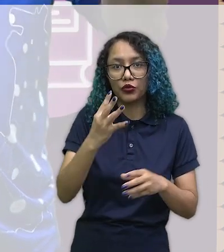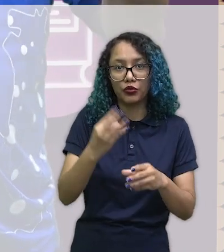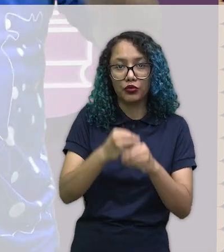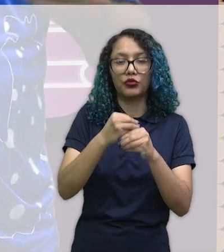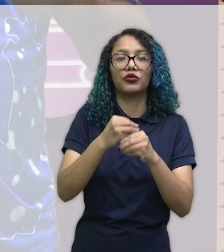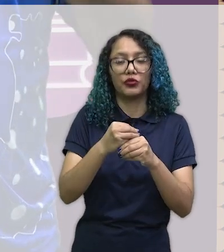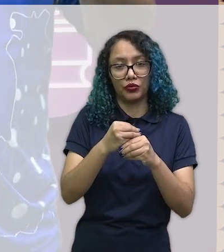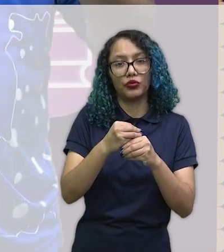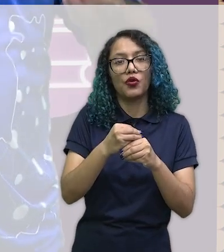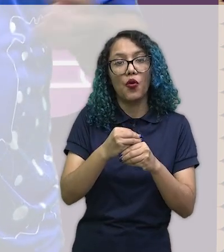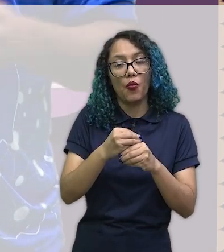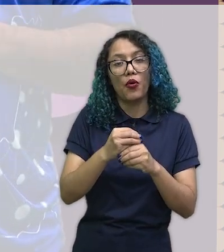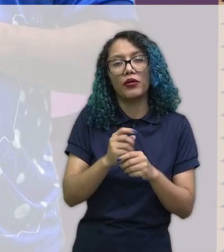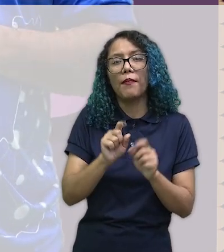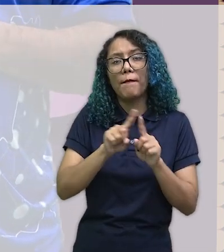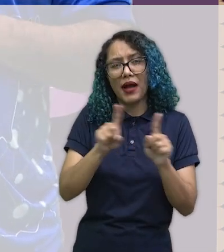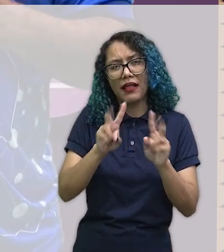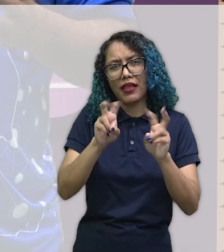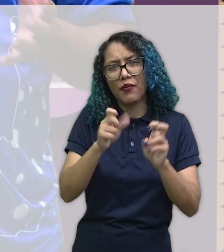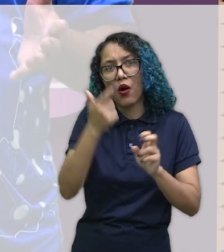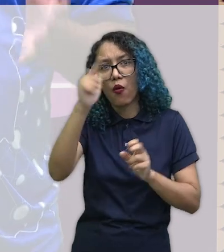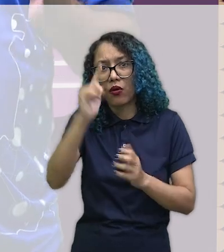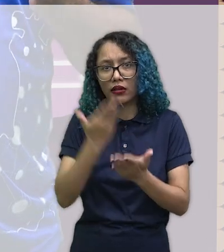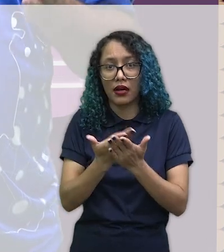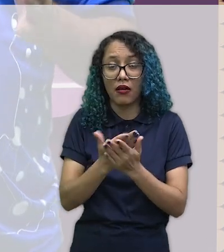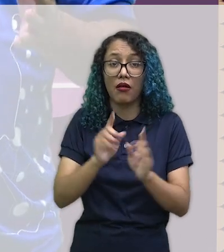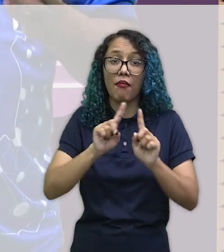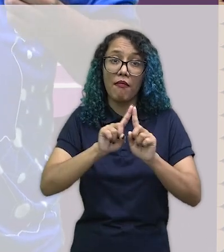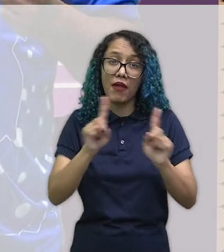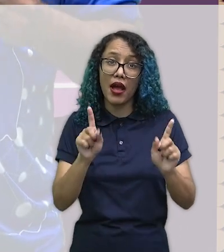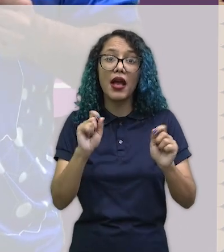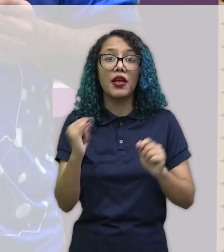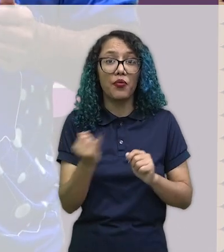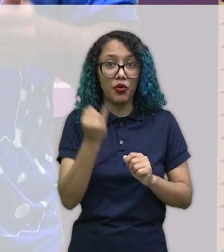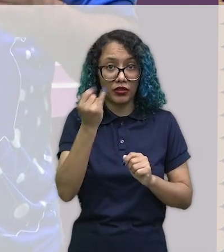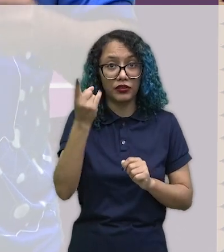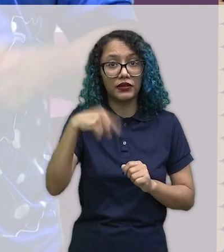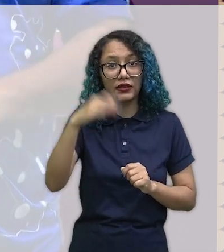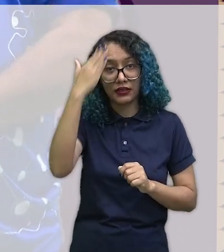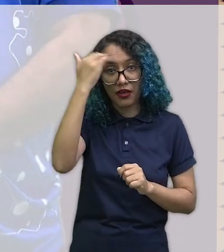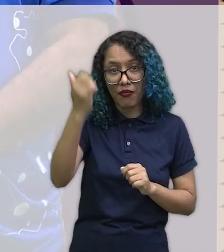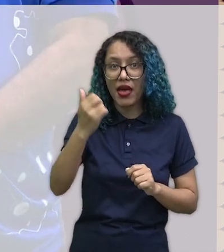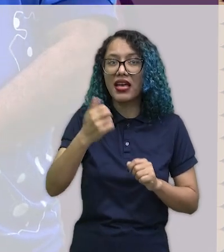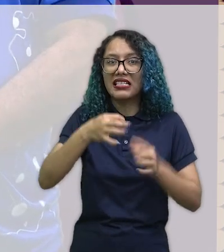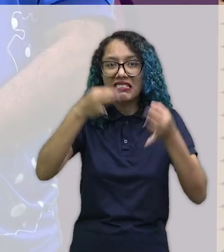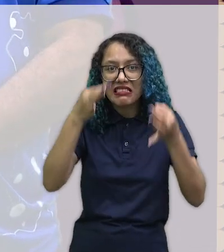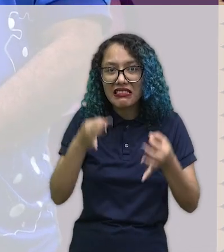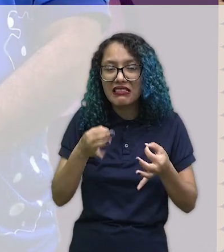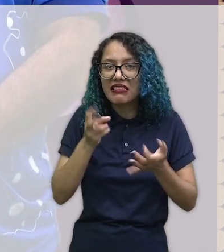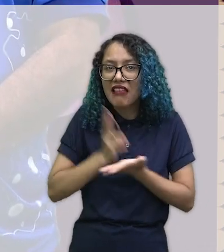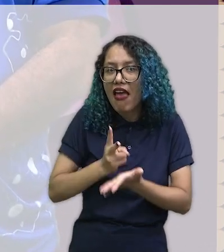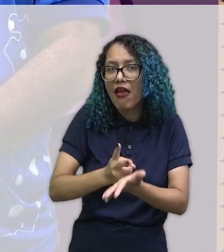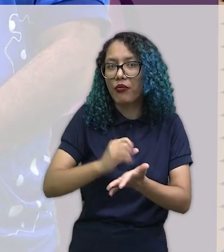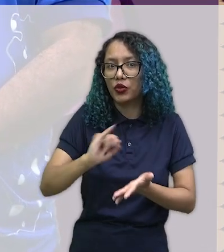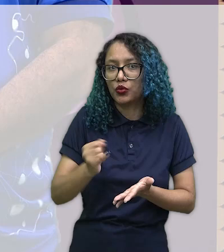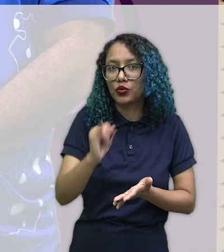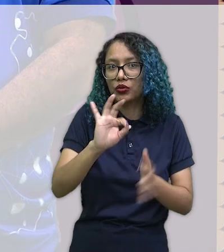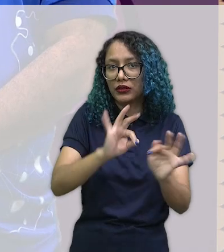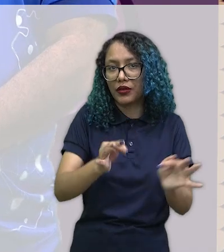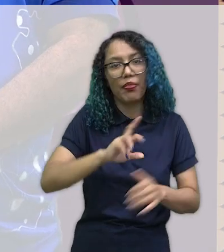um assunto para uma outra aula, tá? Mas é importante que você saiba que isso não é uma regra geral, tá bom? Vamos passar aqui o próximo, olha